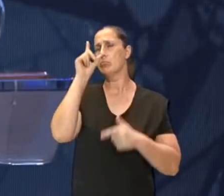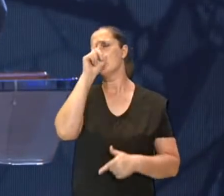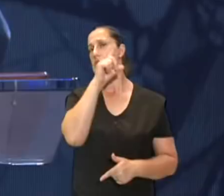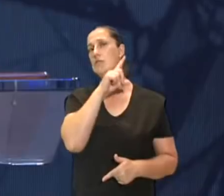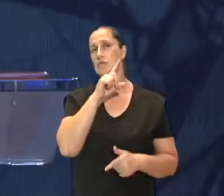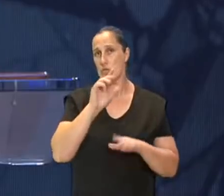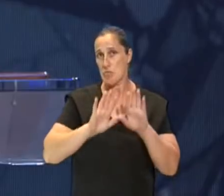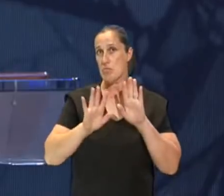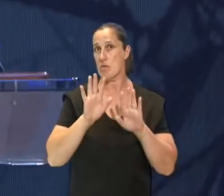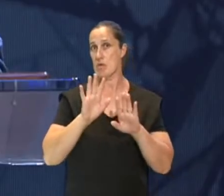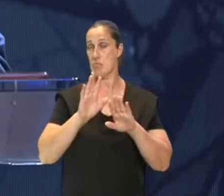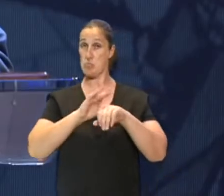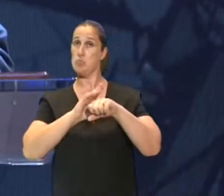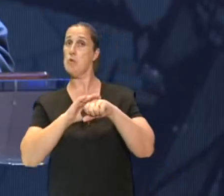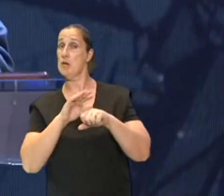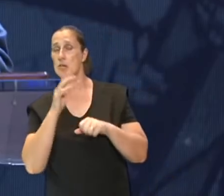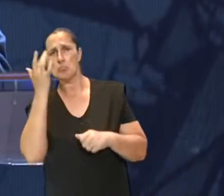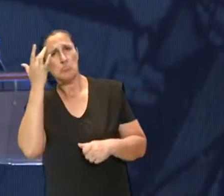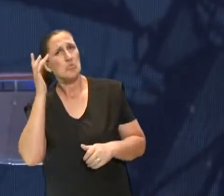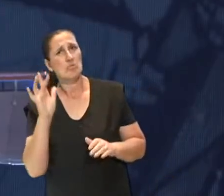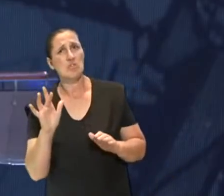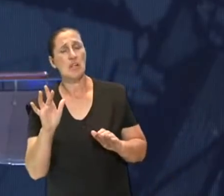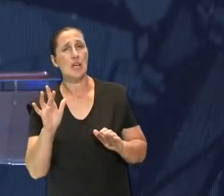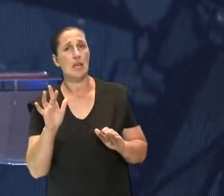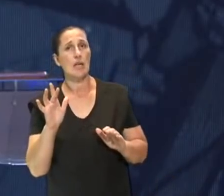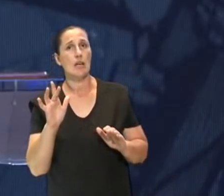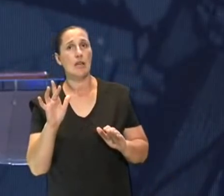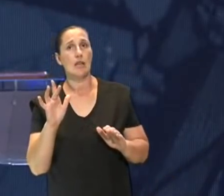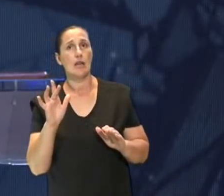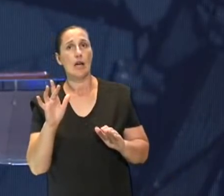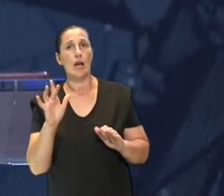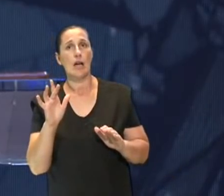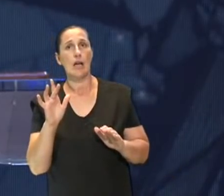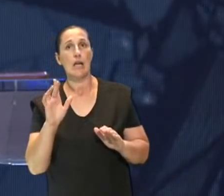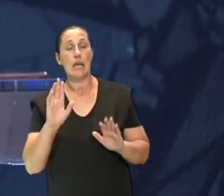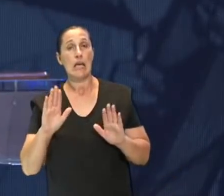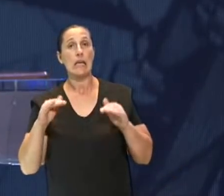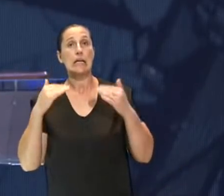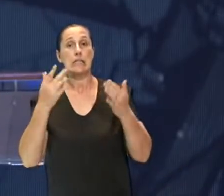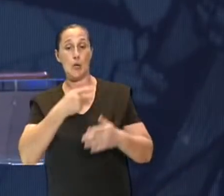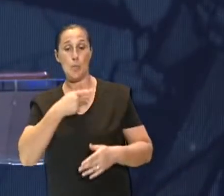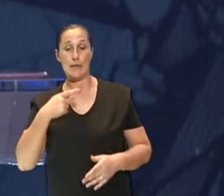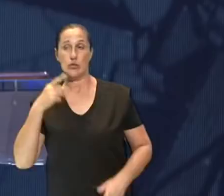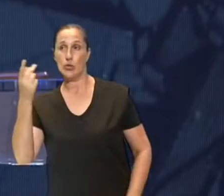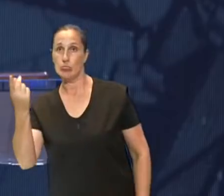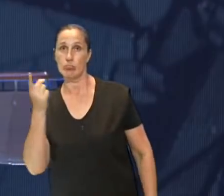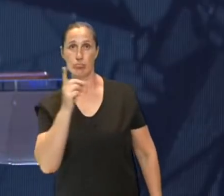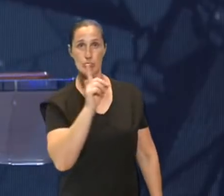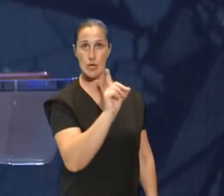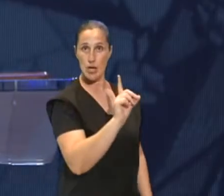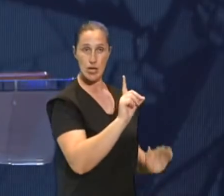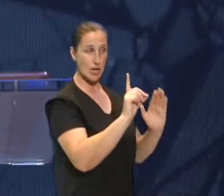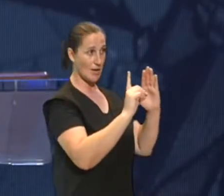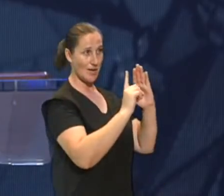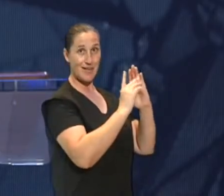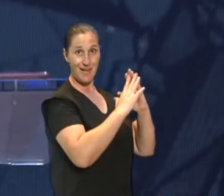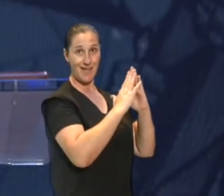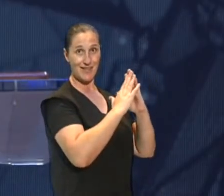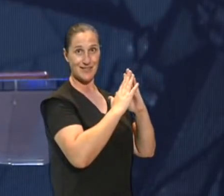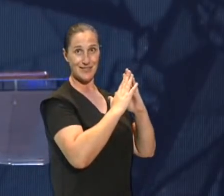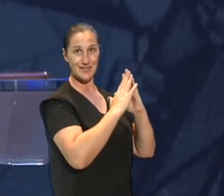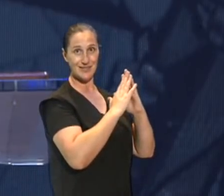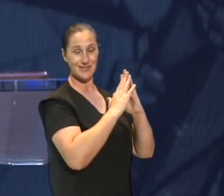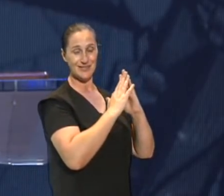quem sabe até uma enfermidade, e de repente chega um pastor na sua casa, né? E olha,